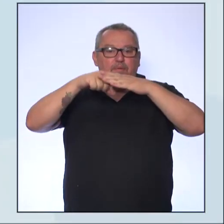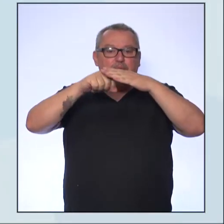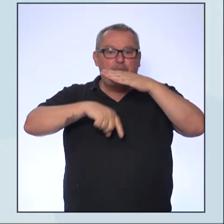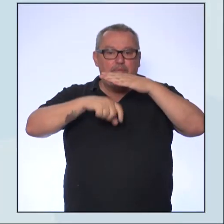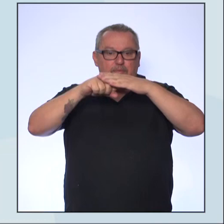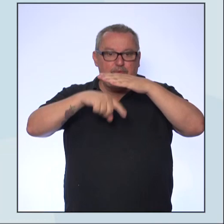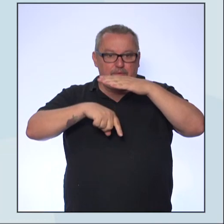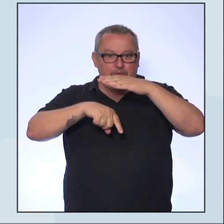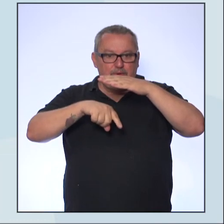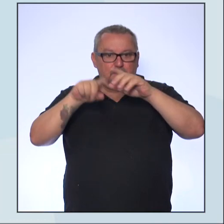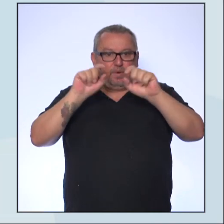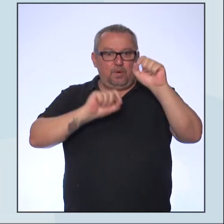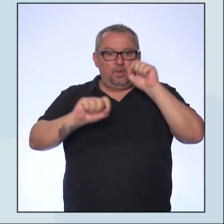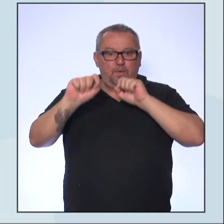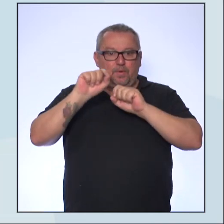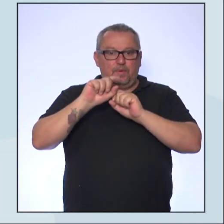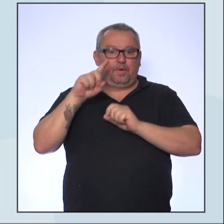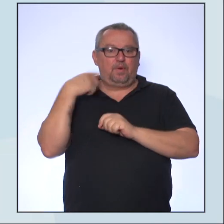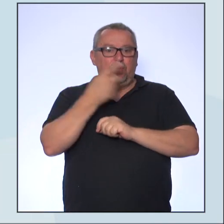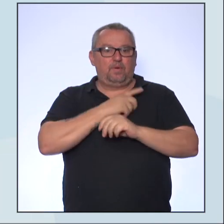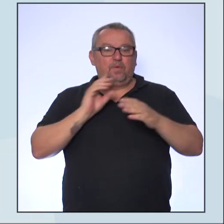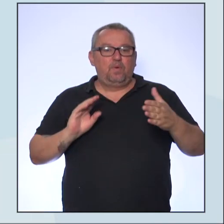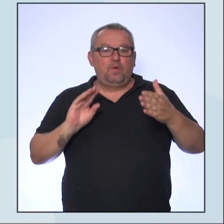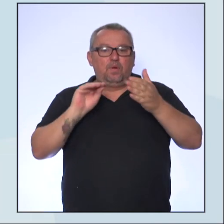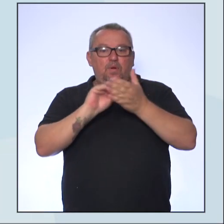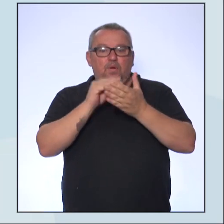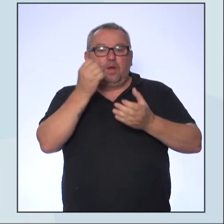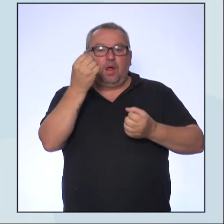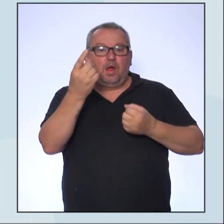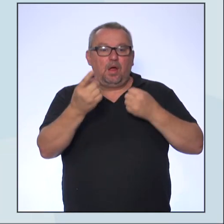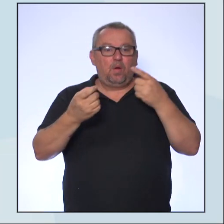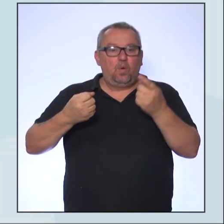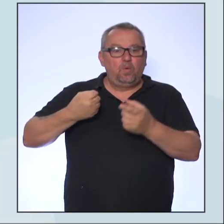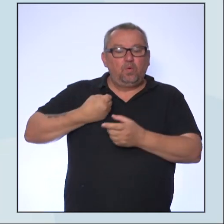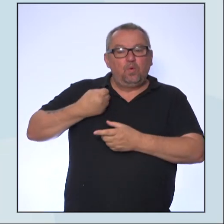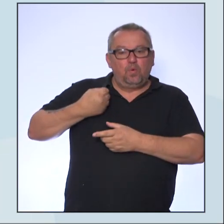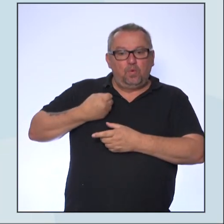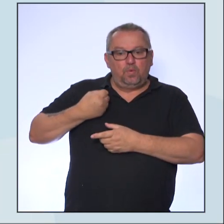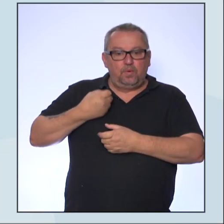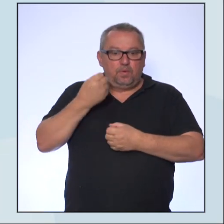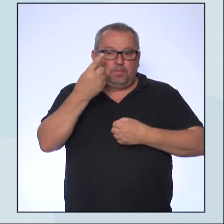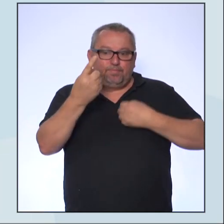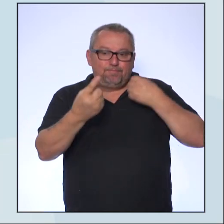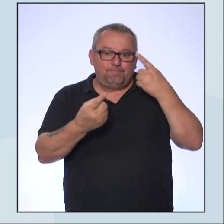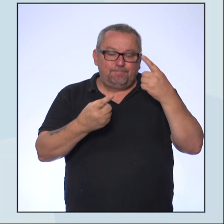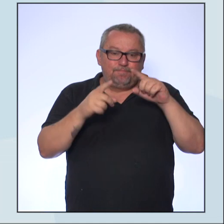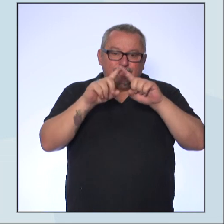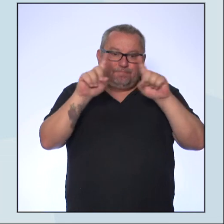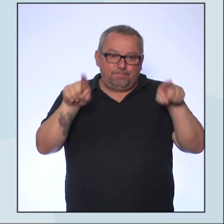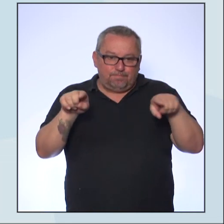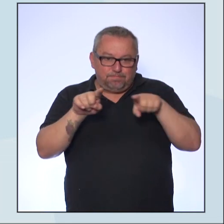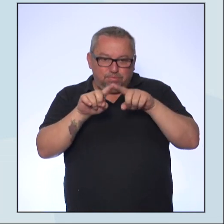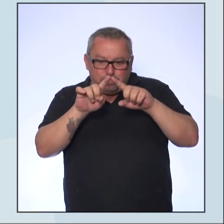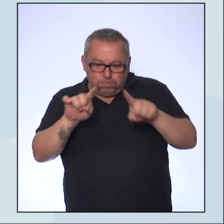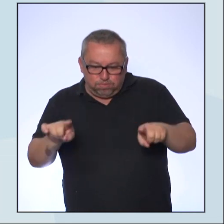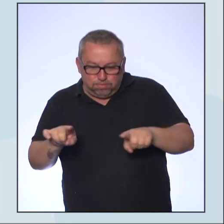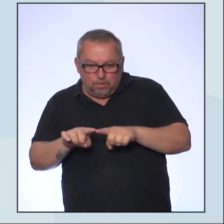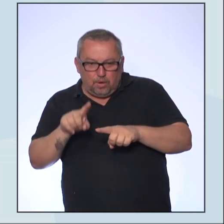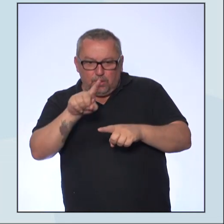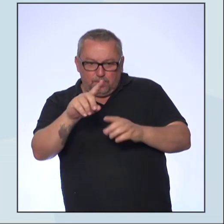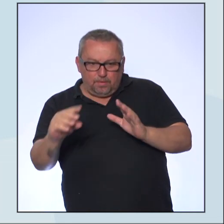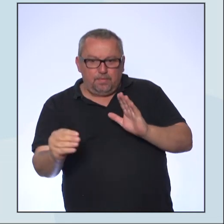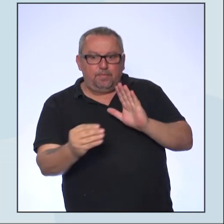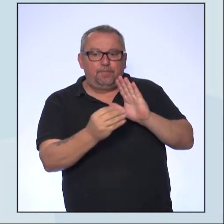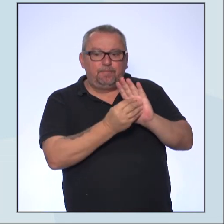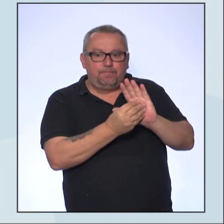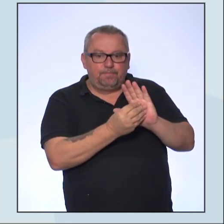Nesse fluxograma, né, nós colocamos alguns números, né, em algumas posições para vocês preencherem, né?